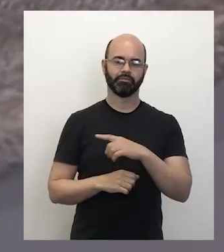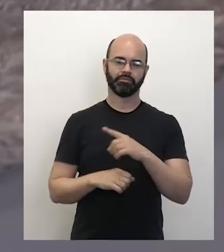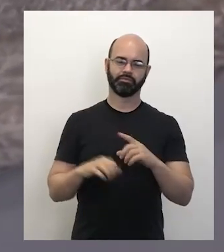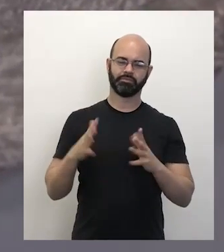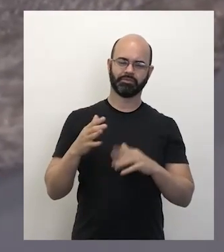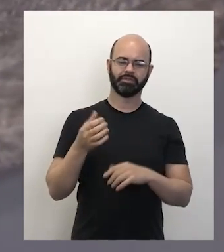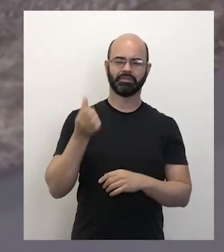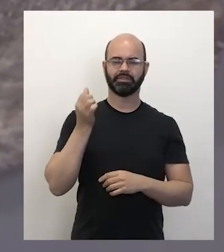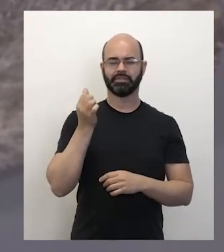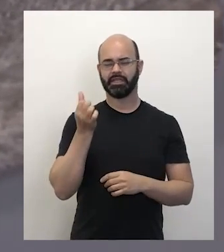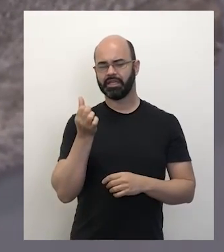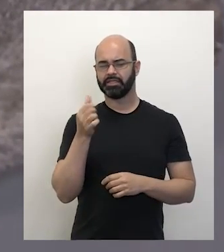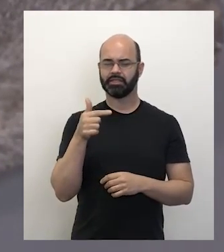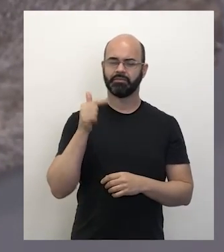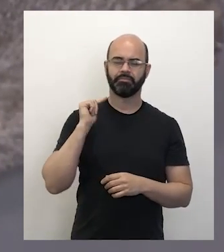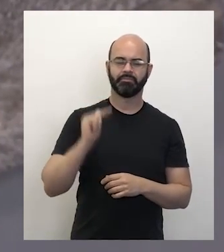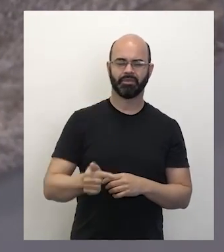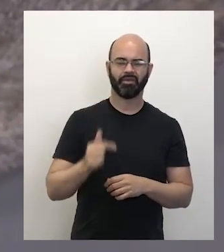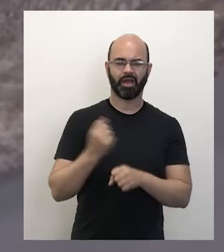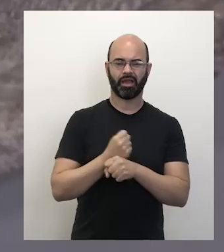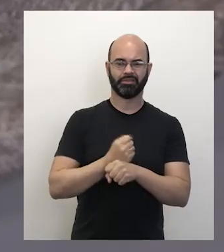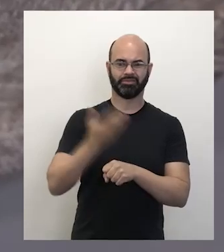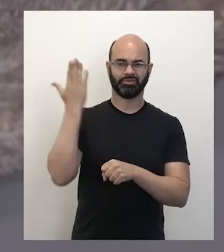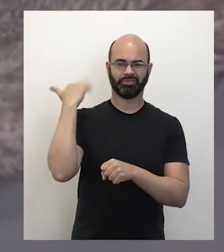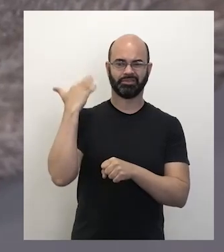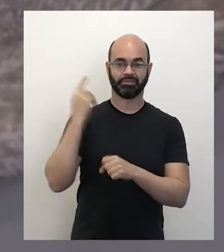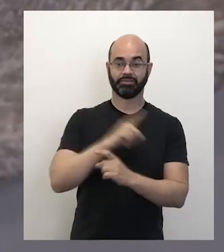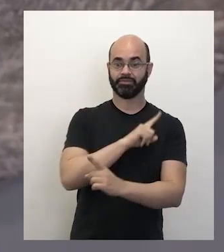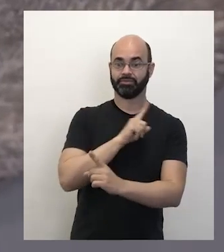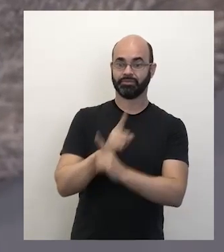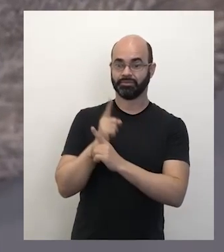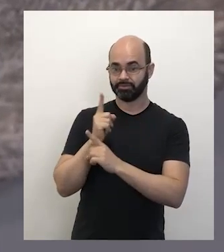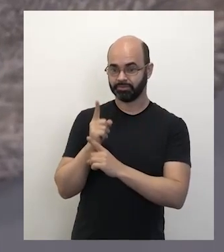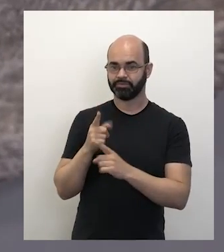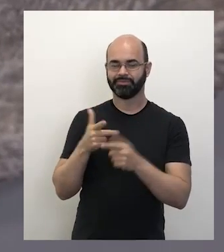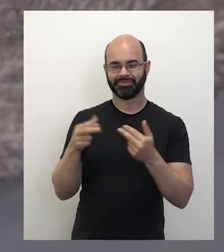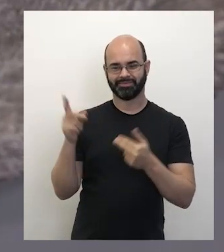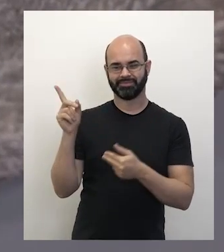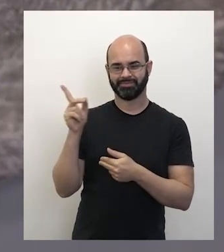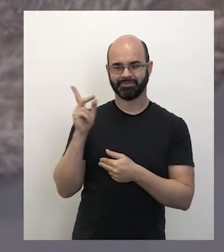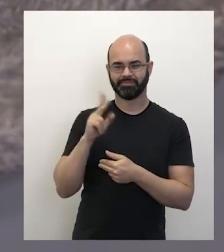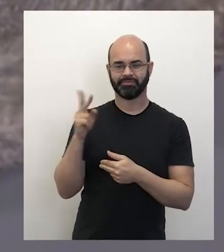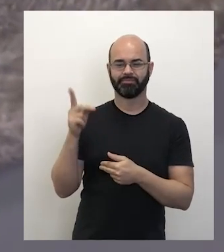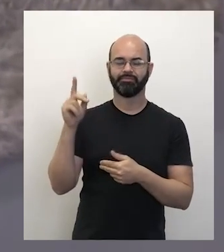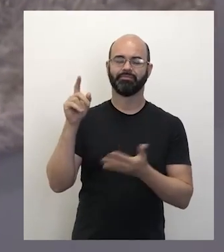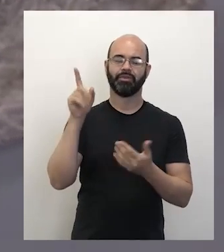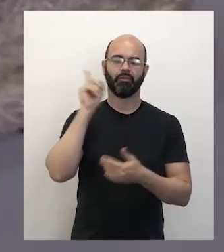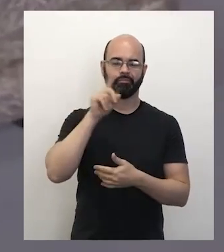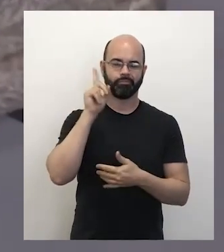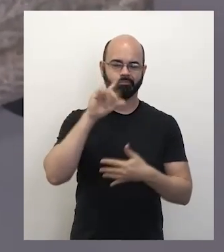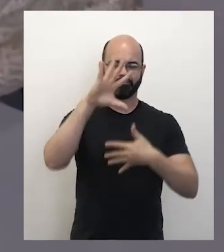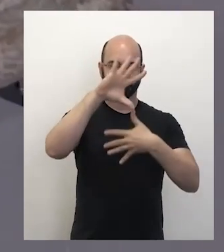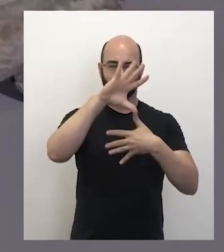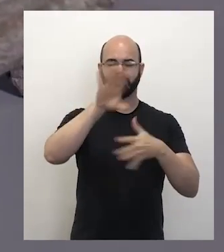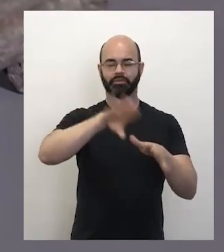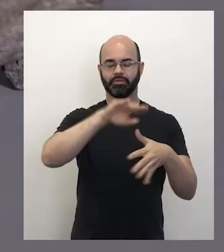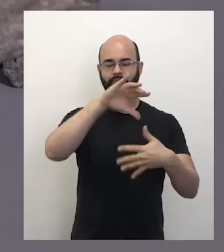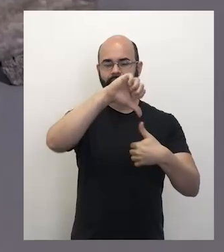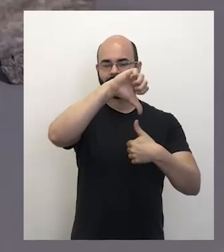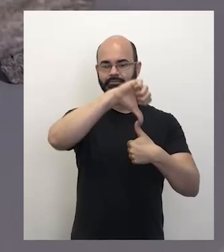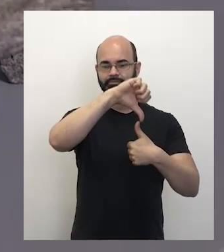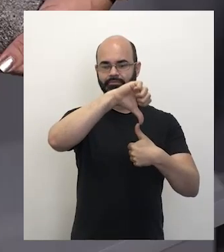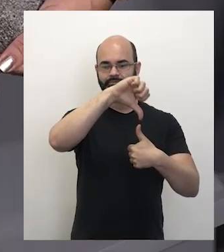a 7 mil anos atrás. Foram encontrados objetos como esse desde os Estados Unidos até a América Central e